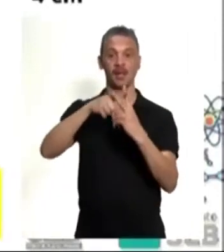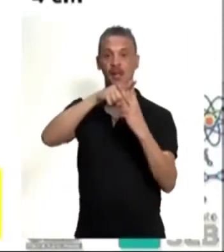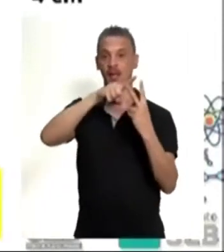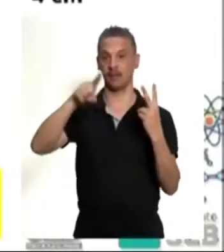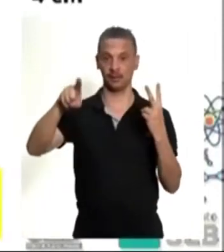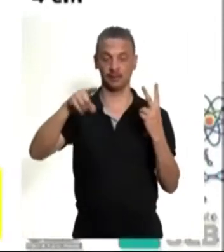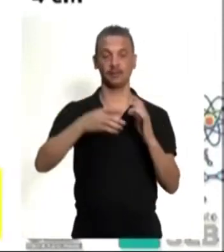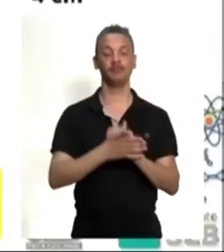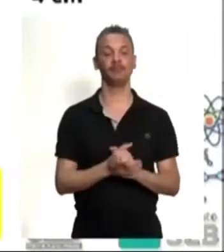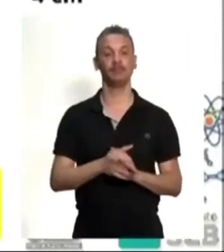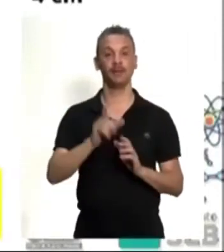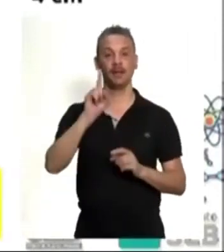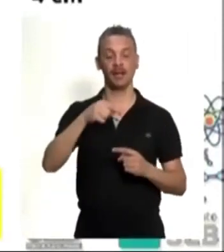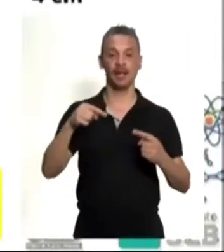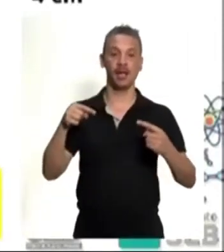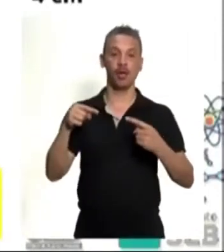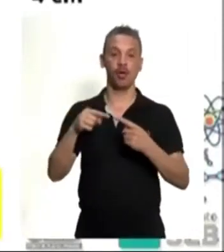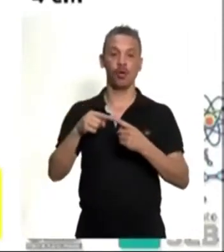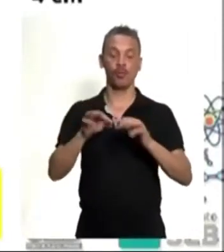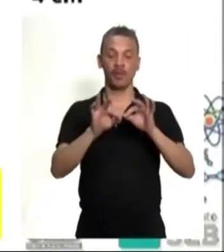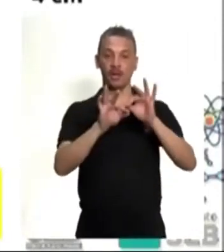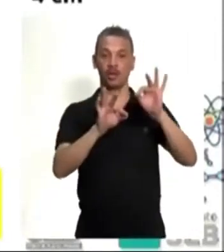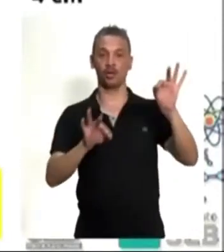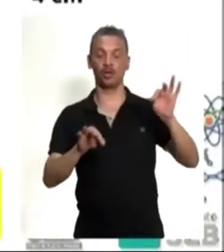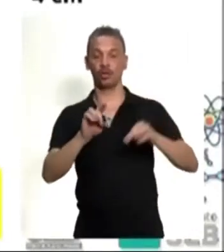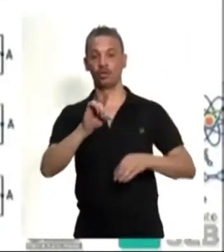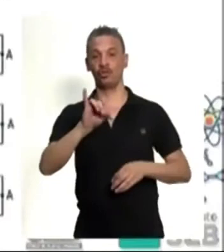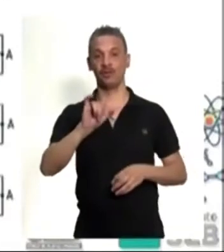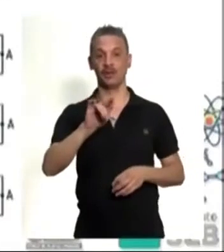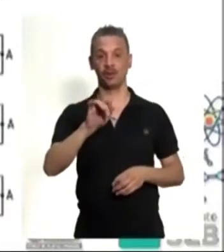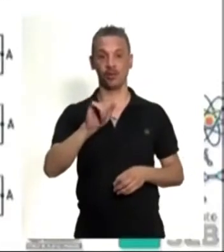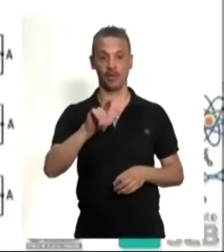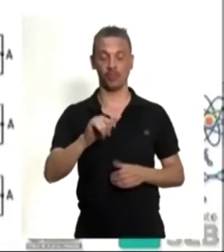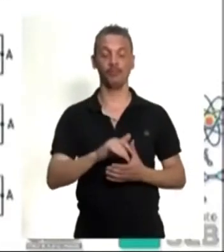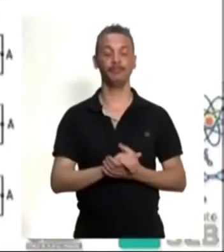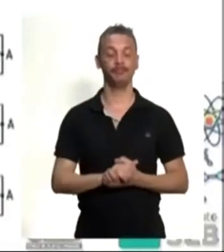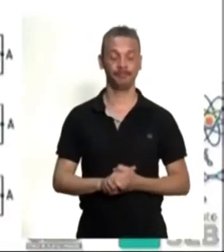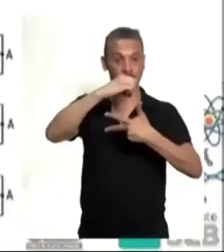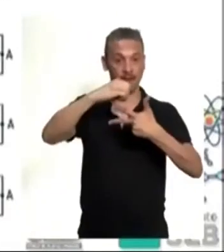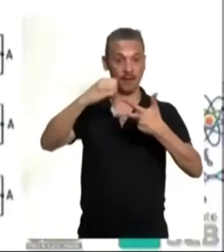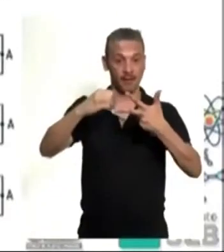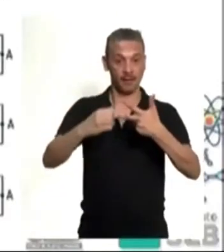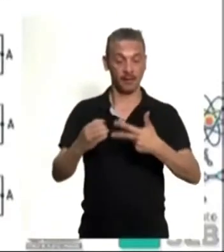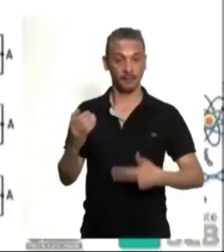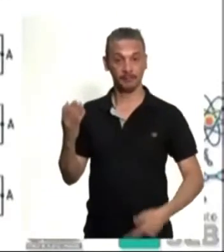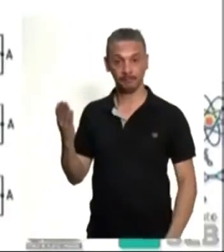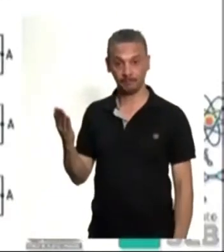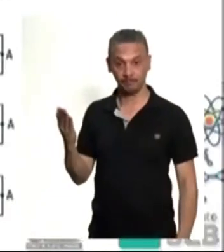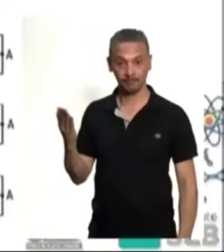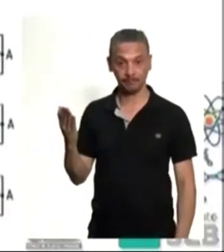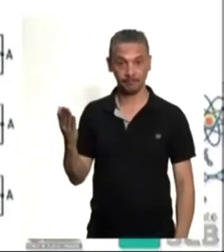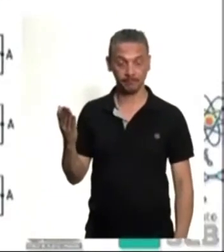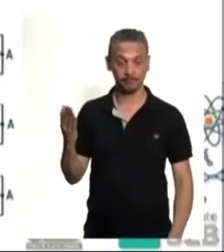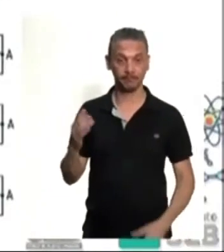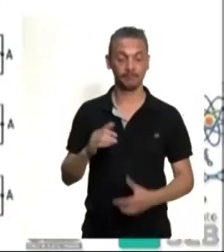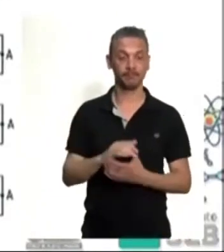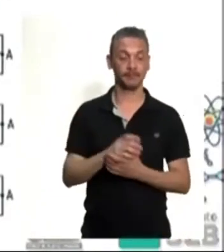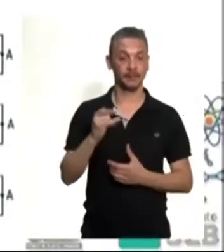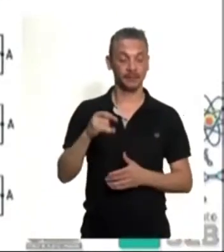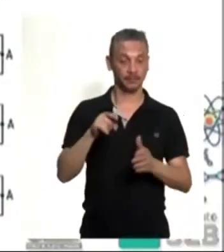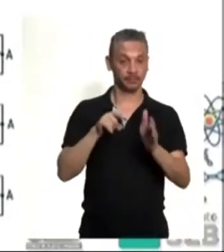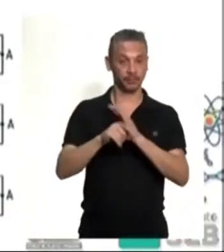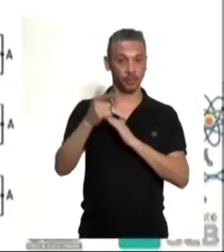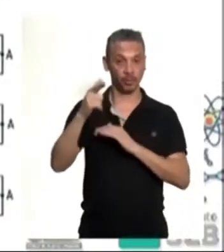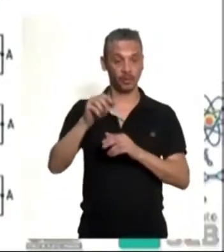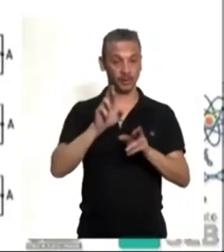raiz. Essa é a diagonal desse paralelepípedo. Tirei as dúvidas, se aparecer mais, vocês vão pondo aí, eu